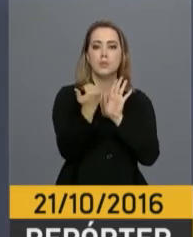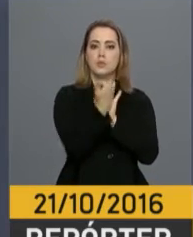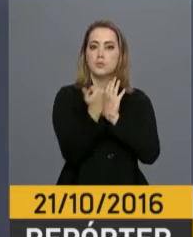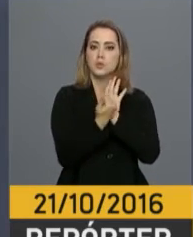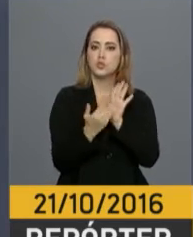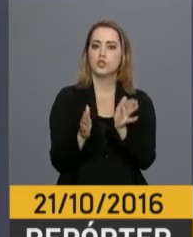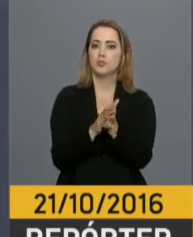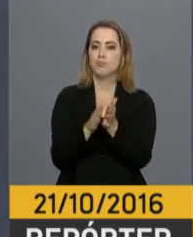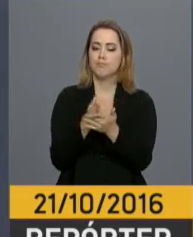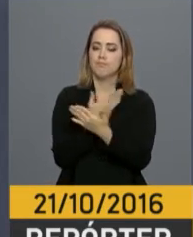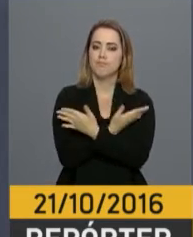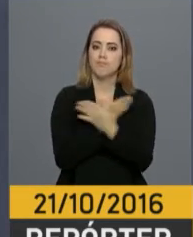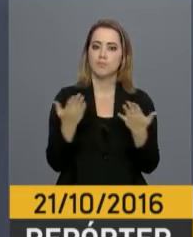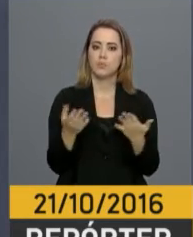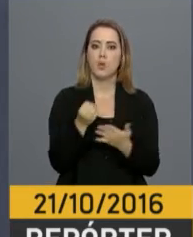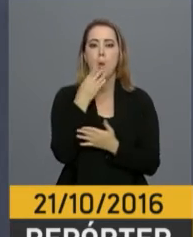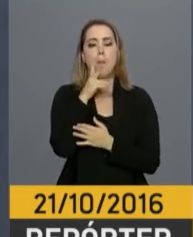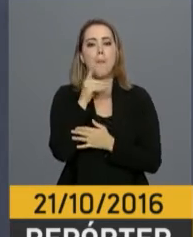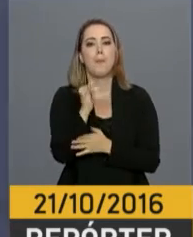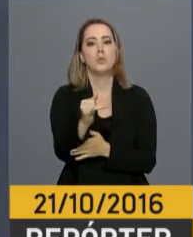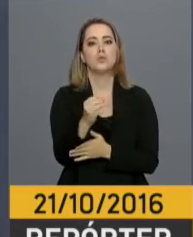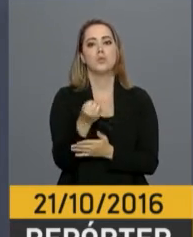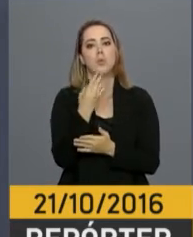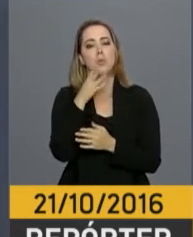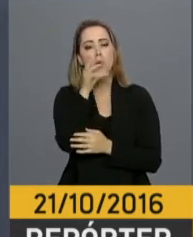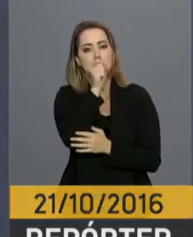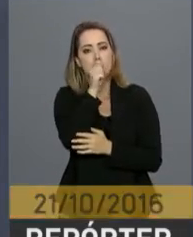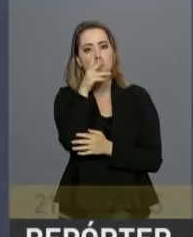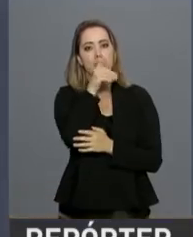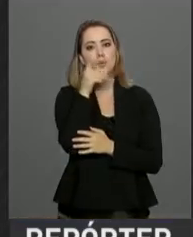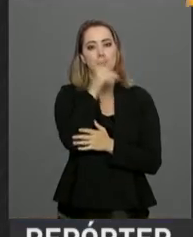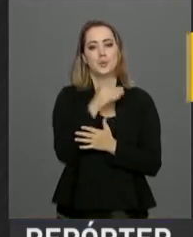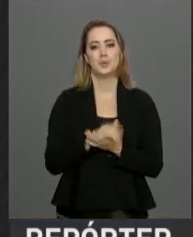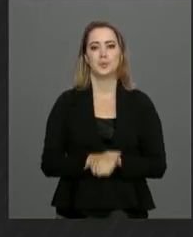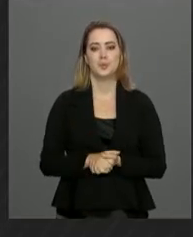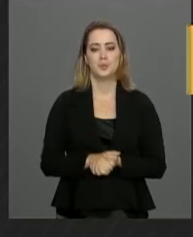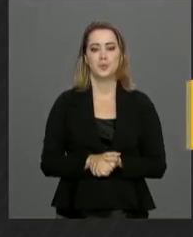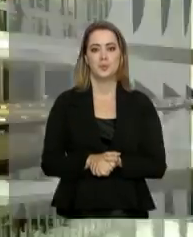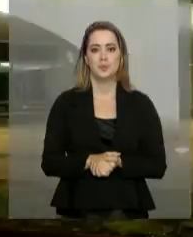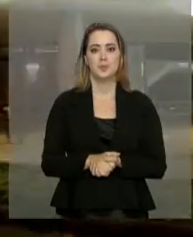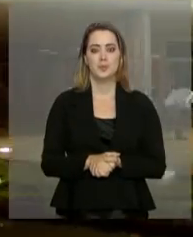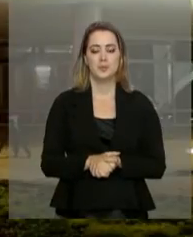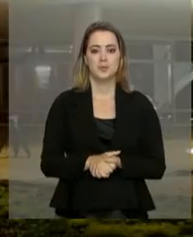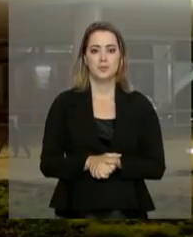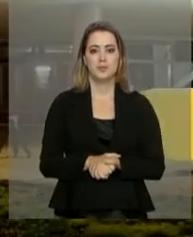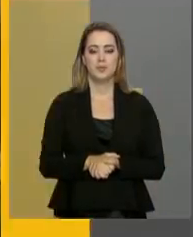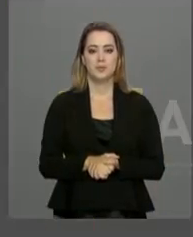Parabéns a todos, um bom dia e um bom fim de semana a todos.